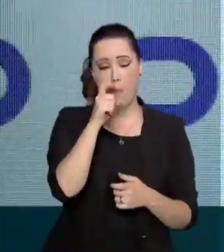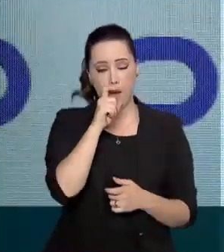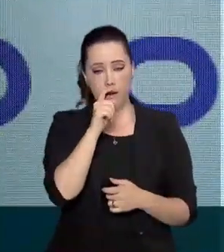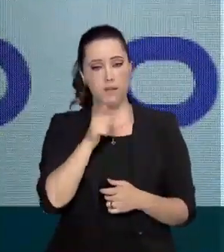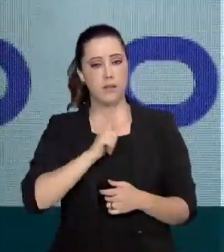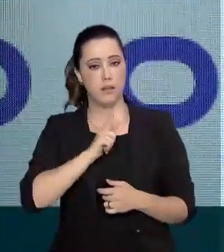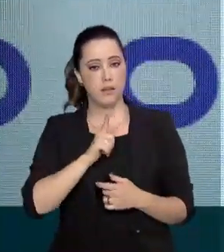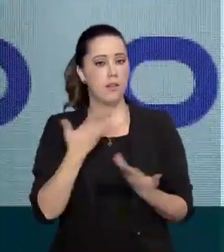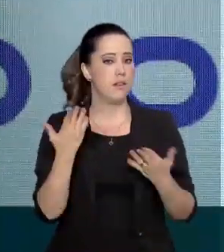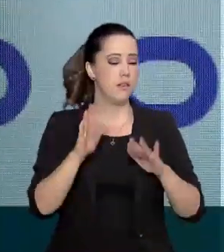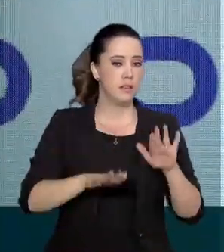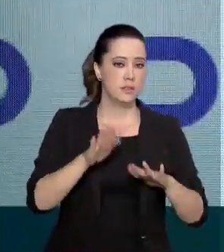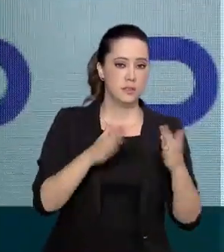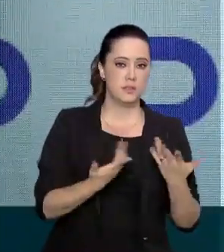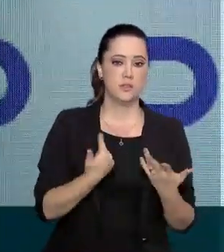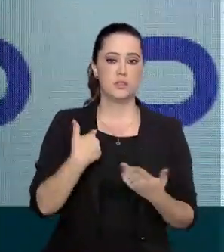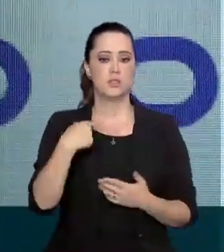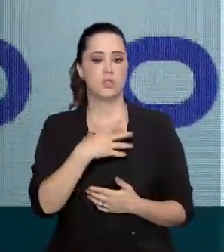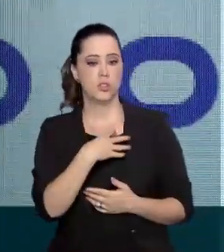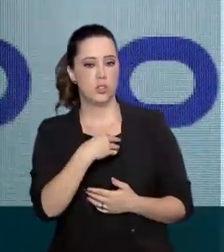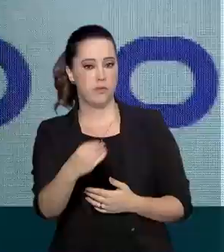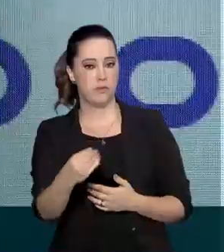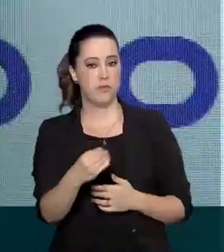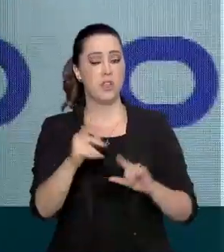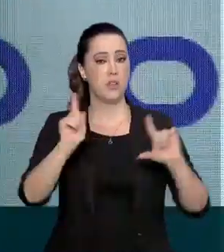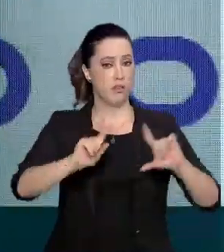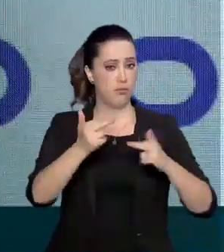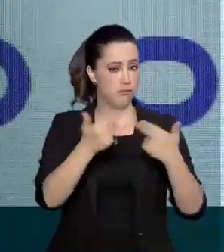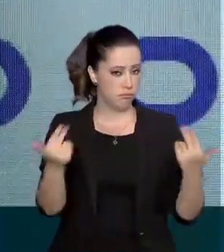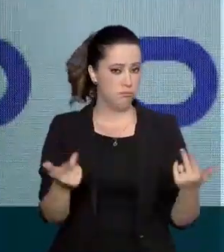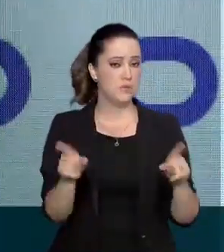Até filho da imprensa a gente é de vez em quando.